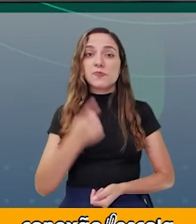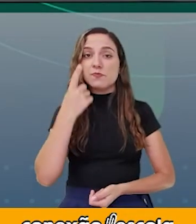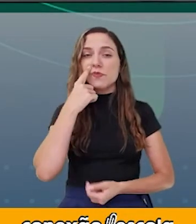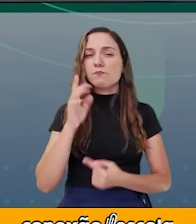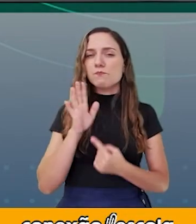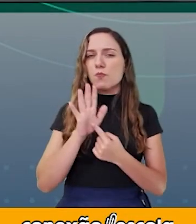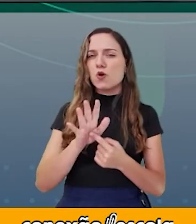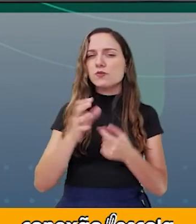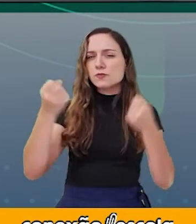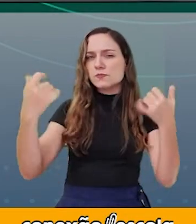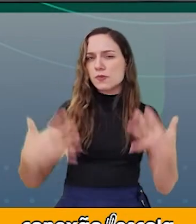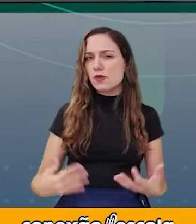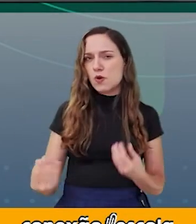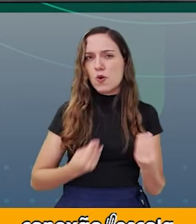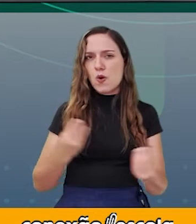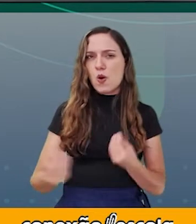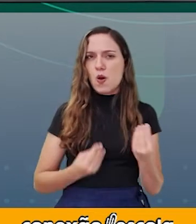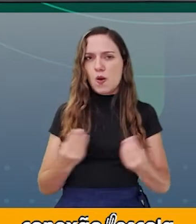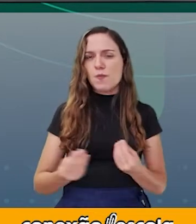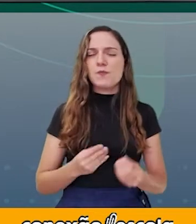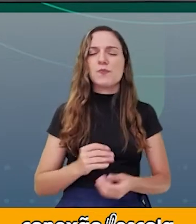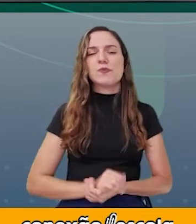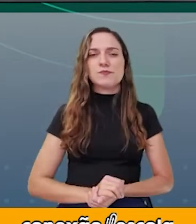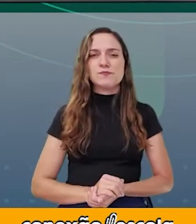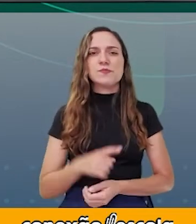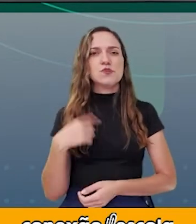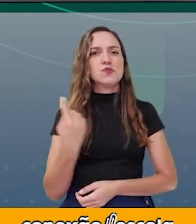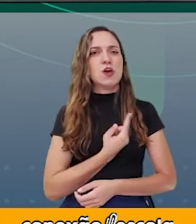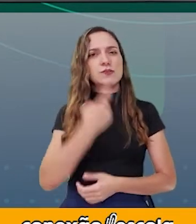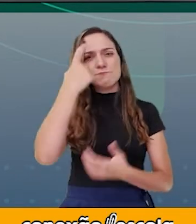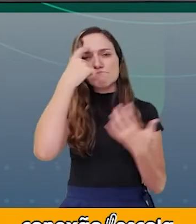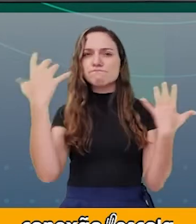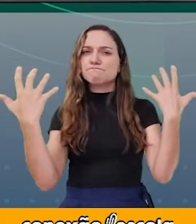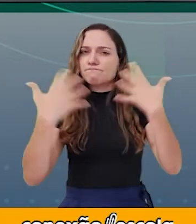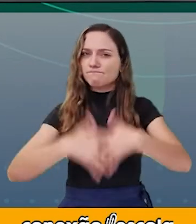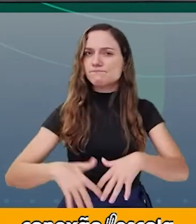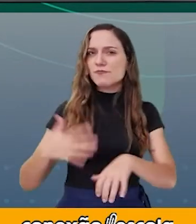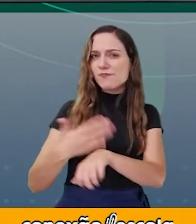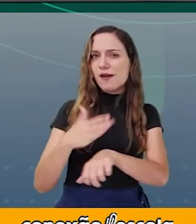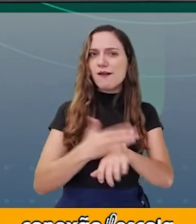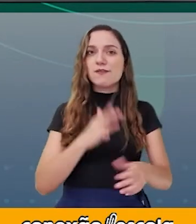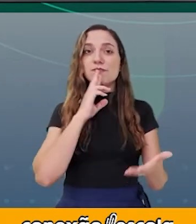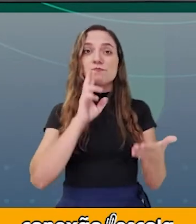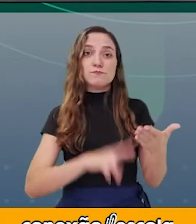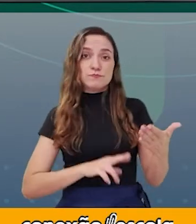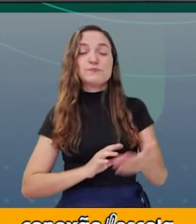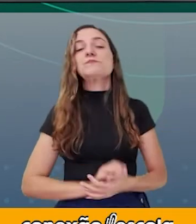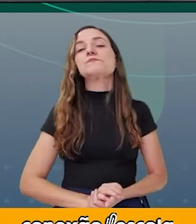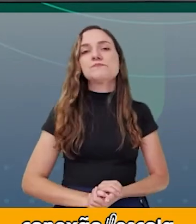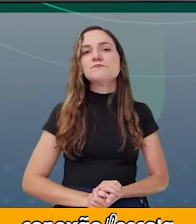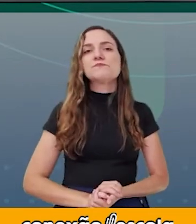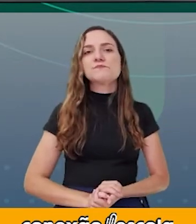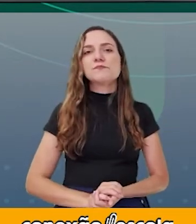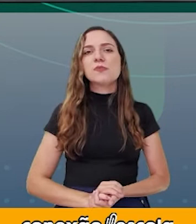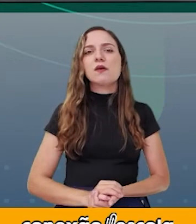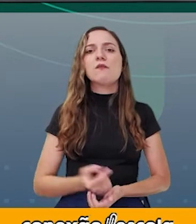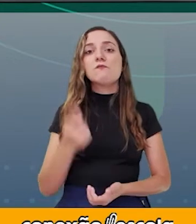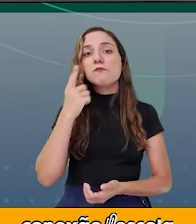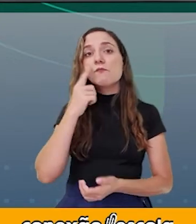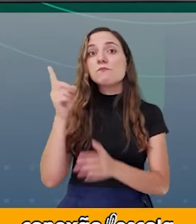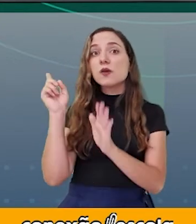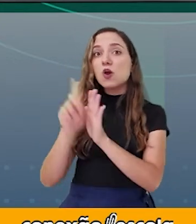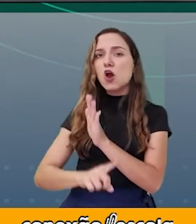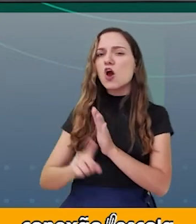Veja só que agora é hora de testar os nossos conhecimentos. Bom, de acordo com o que lemos, eu